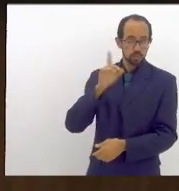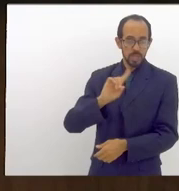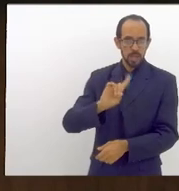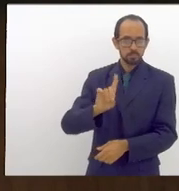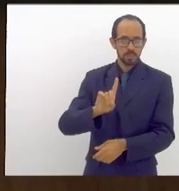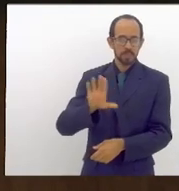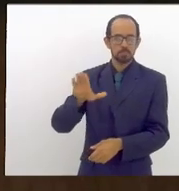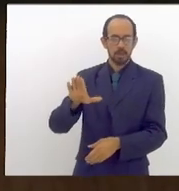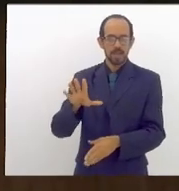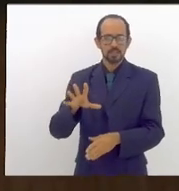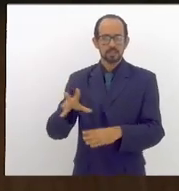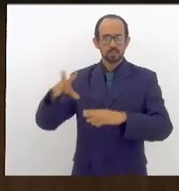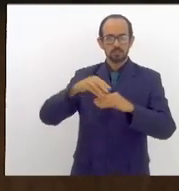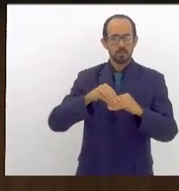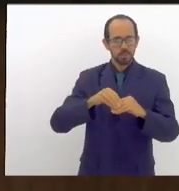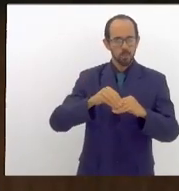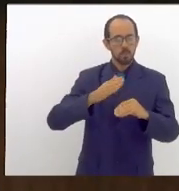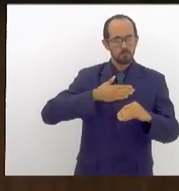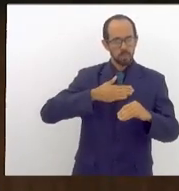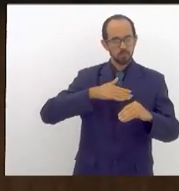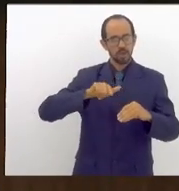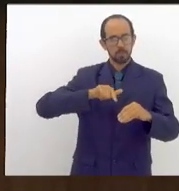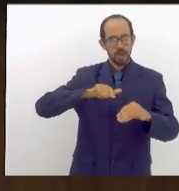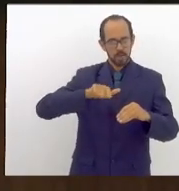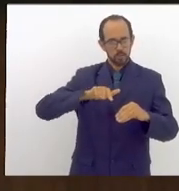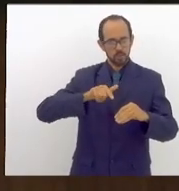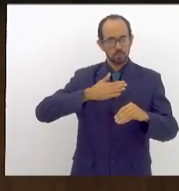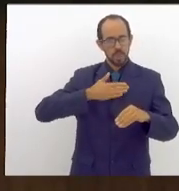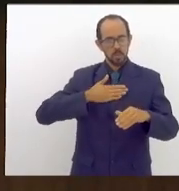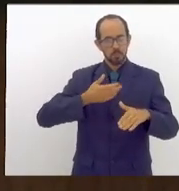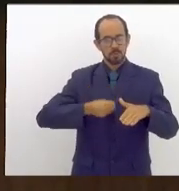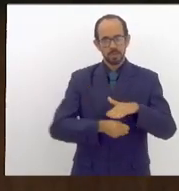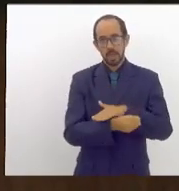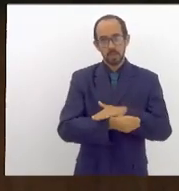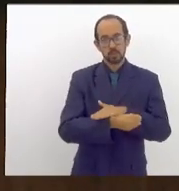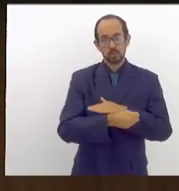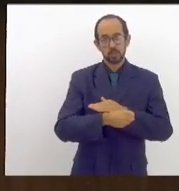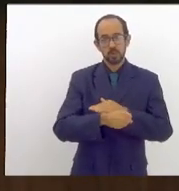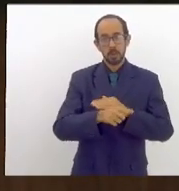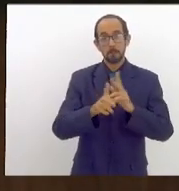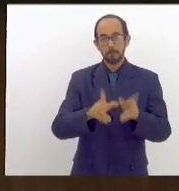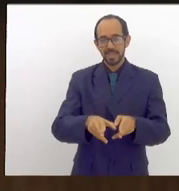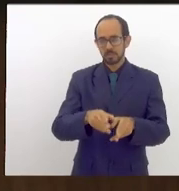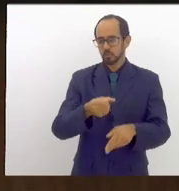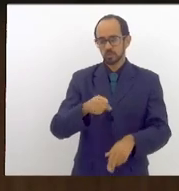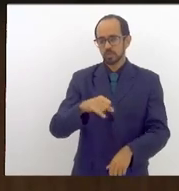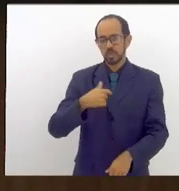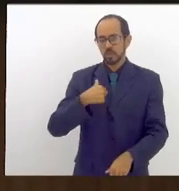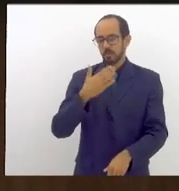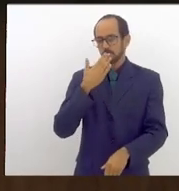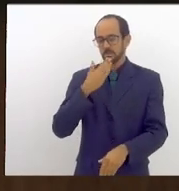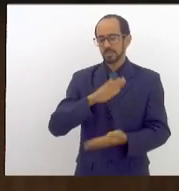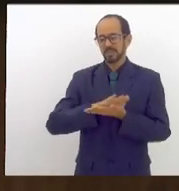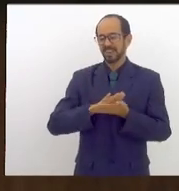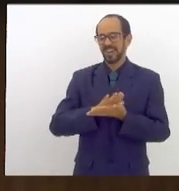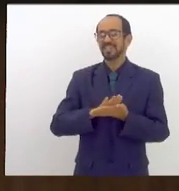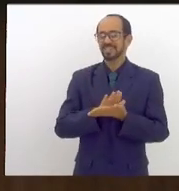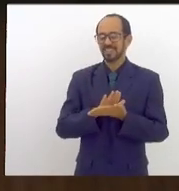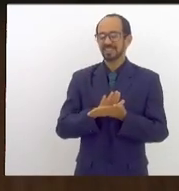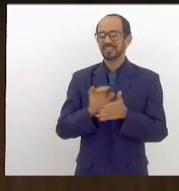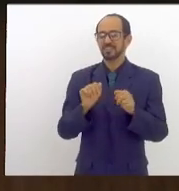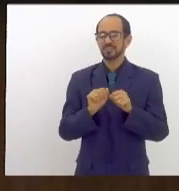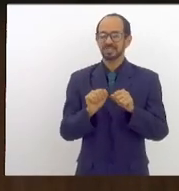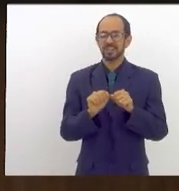agregou e muito no meu trabalho no meu mandato sem ao mesmo eu pedi que assim eu fizesse